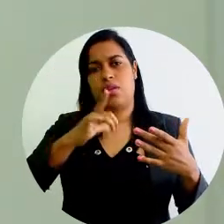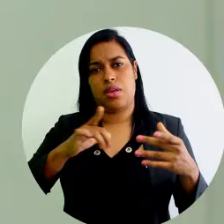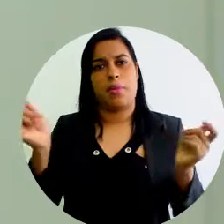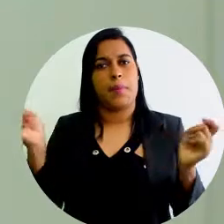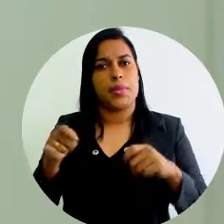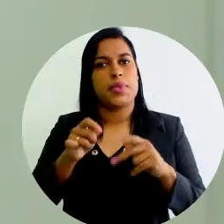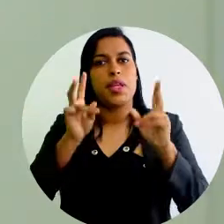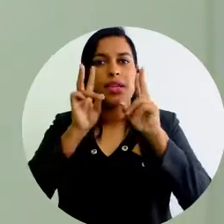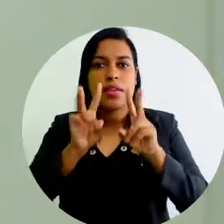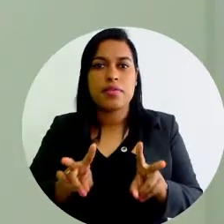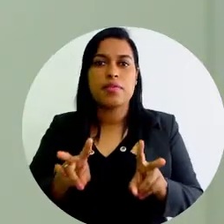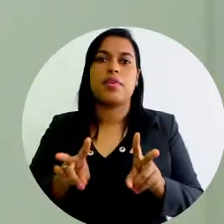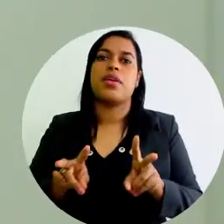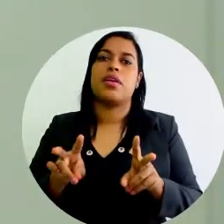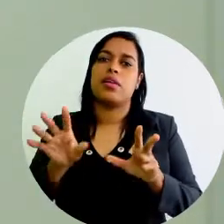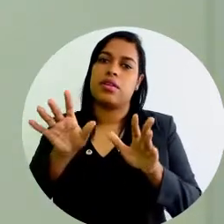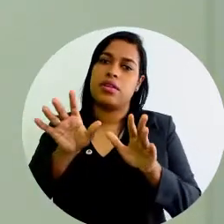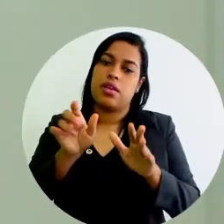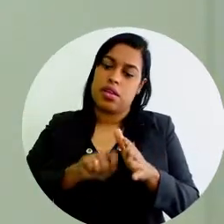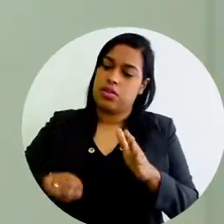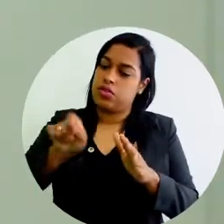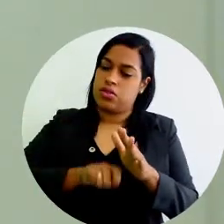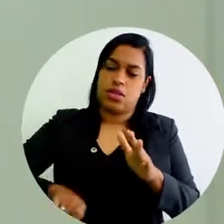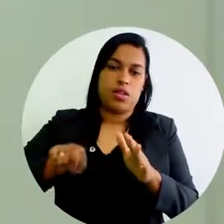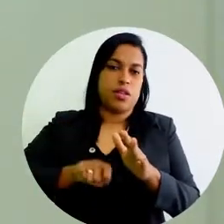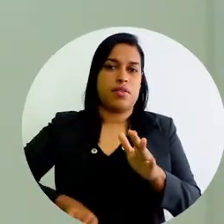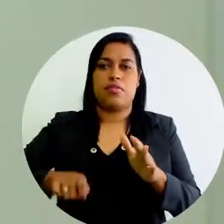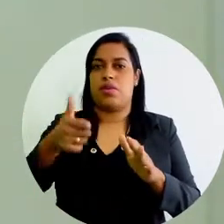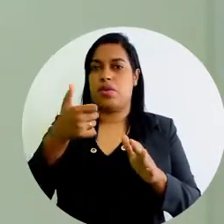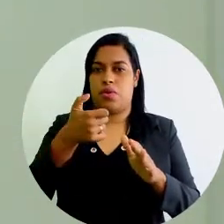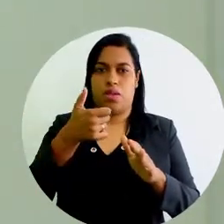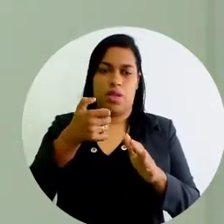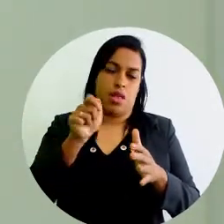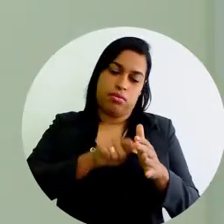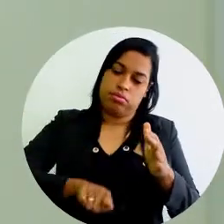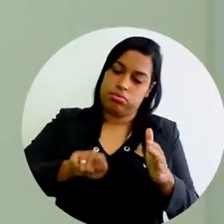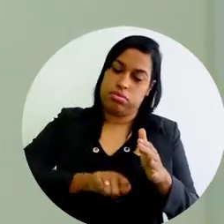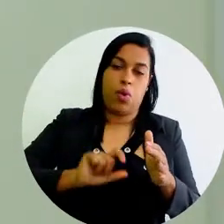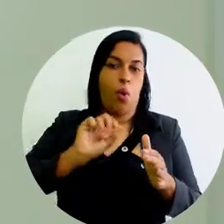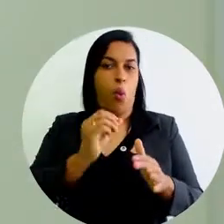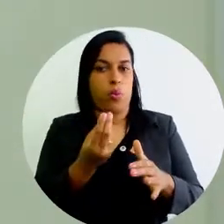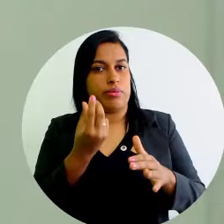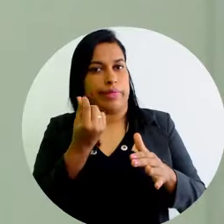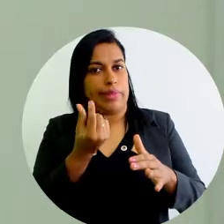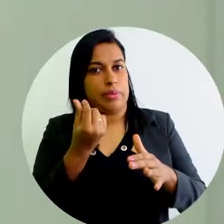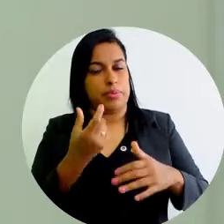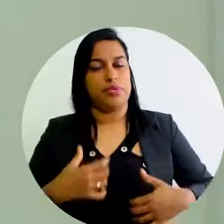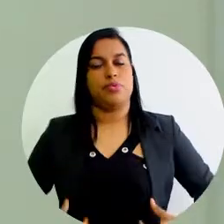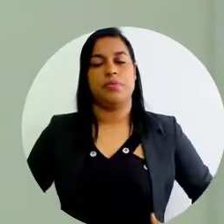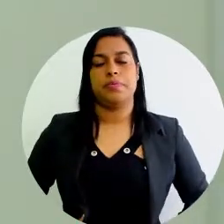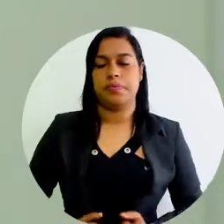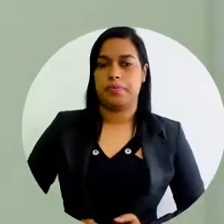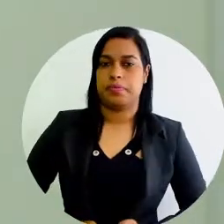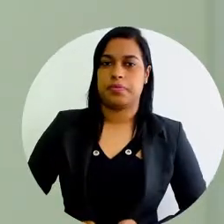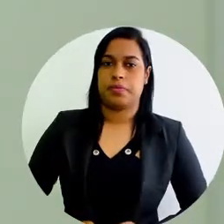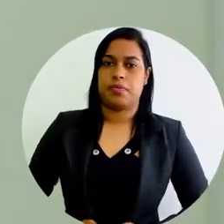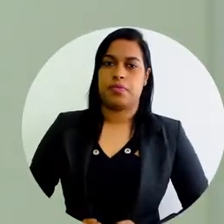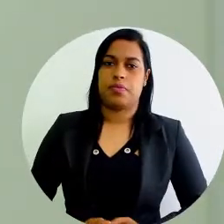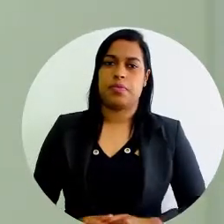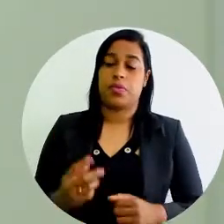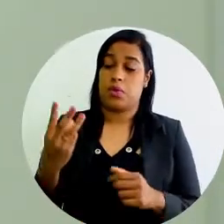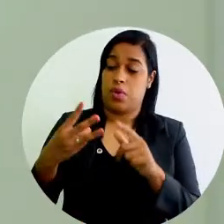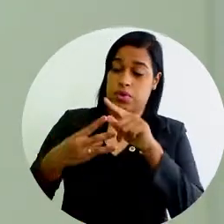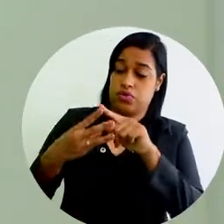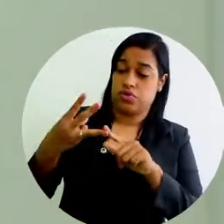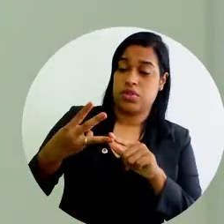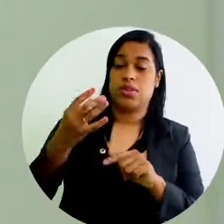a habilidade de ver e de escrever manualmente com caneta ou lápis. Então, desta